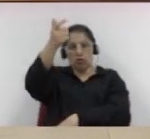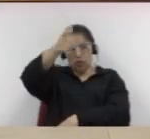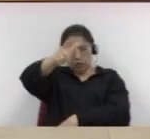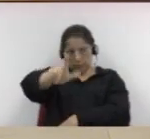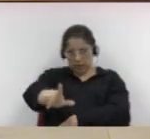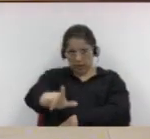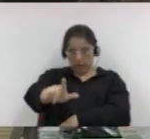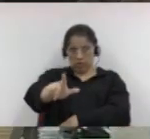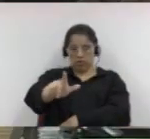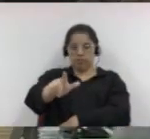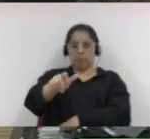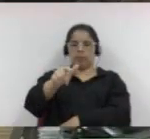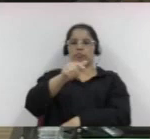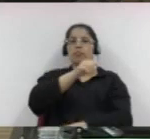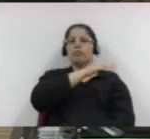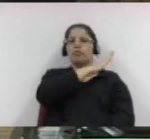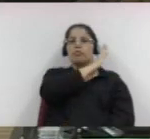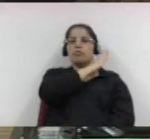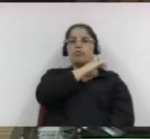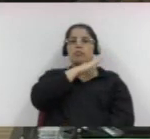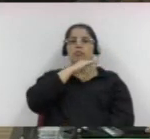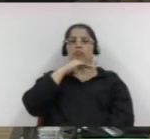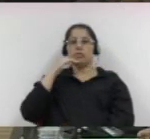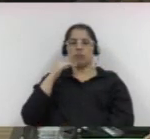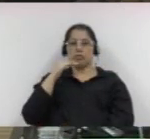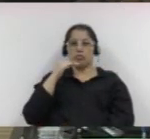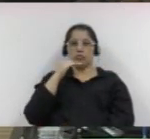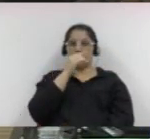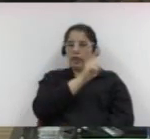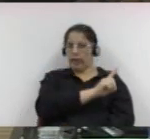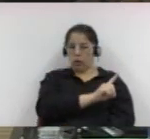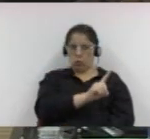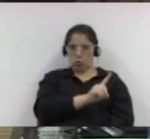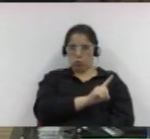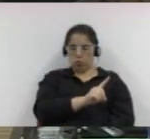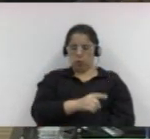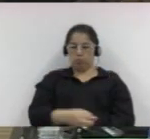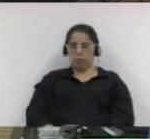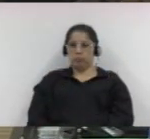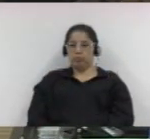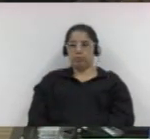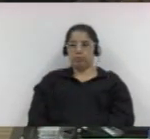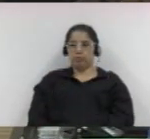vereadores. Aloísio Marinho de Andrade. Não.